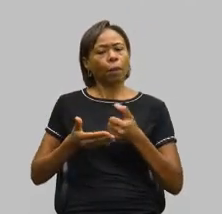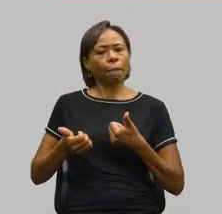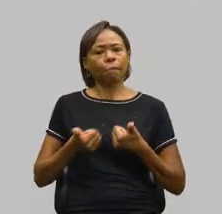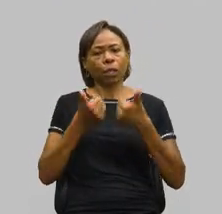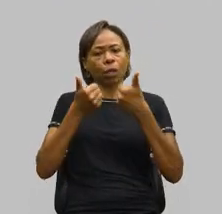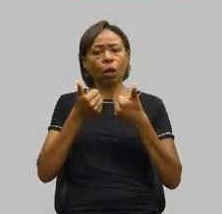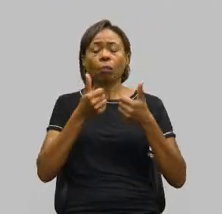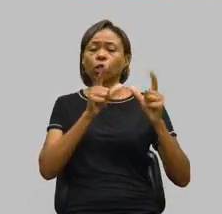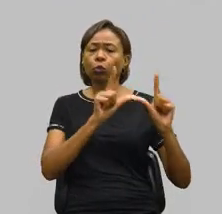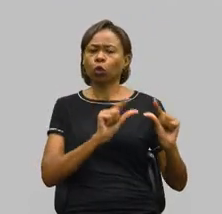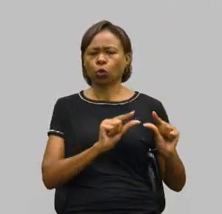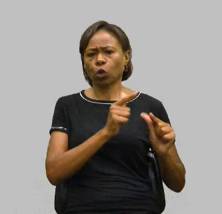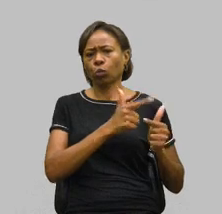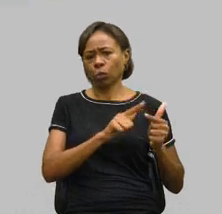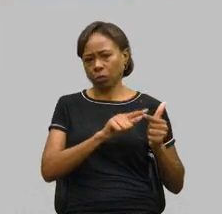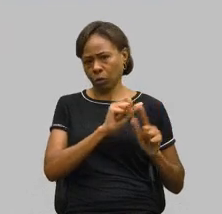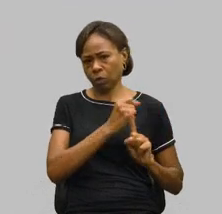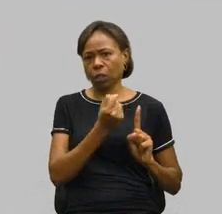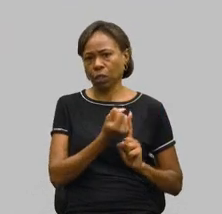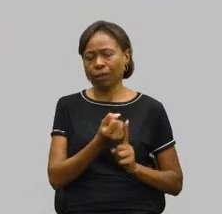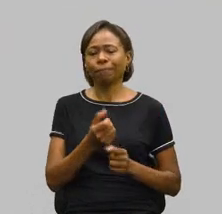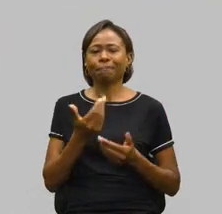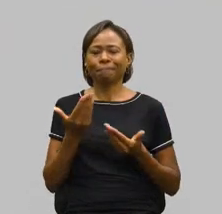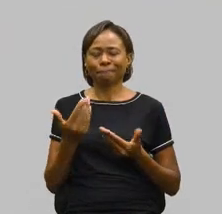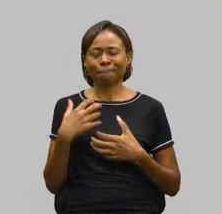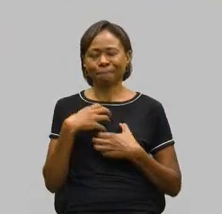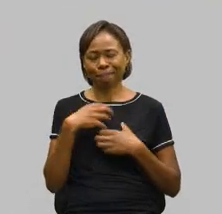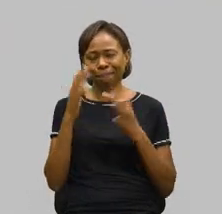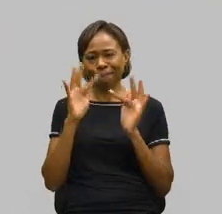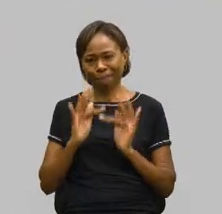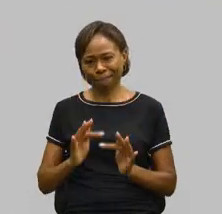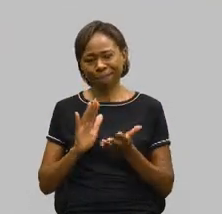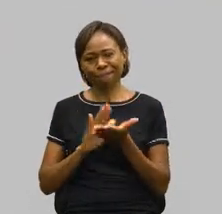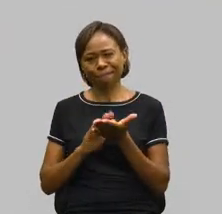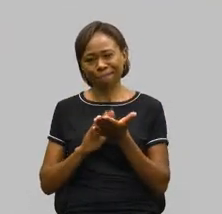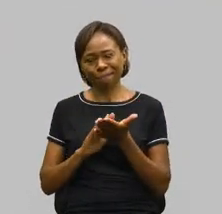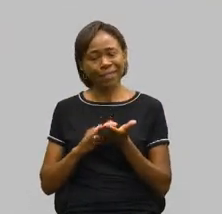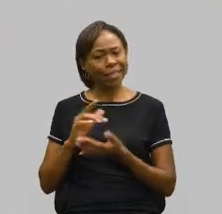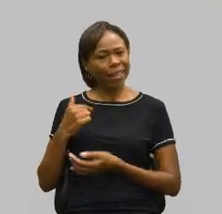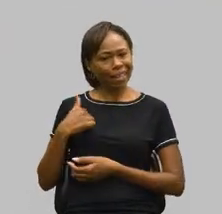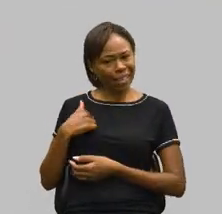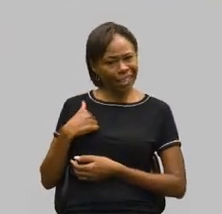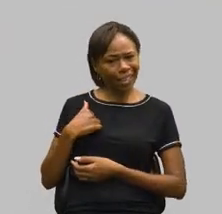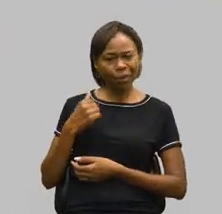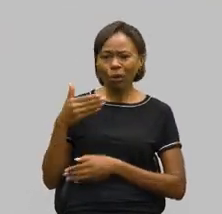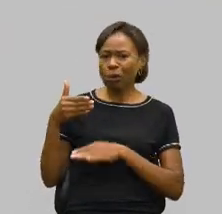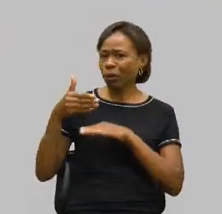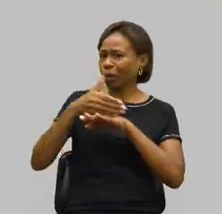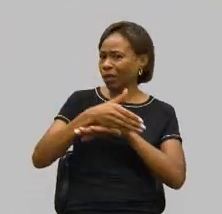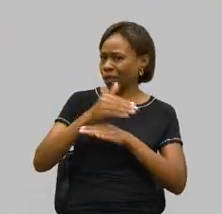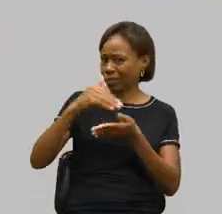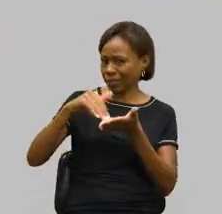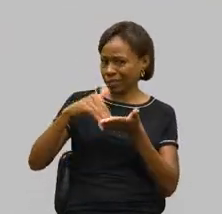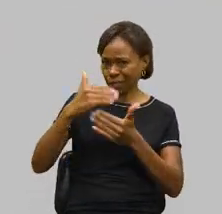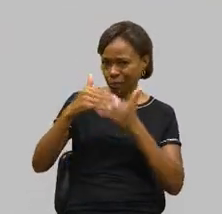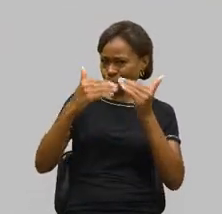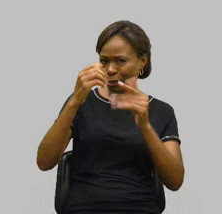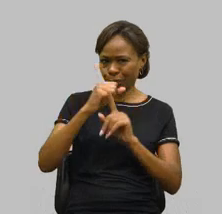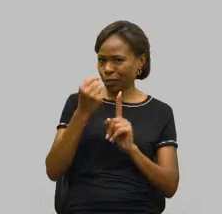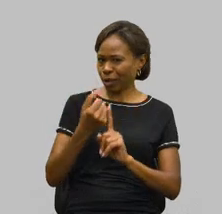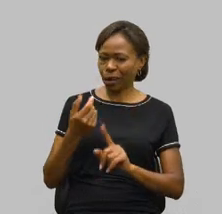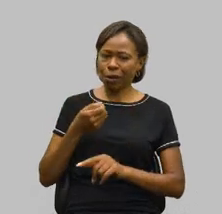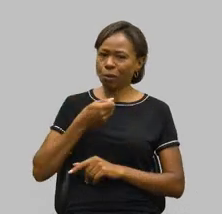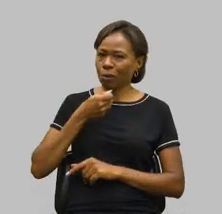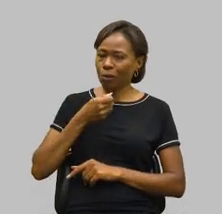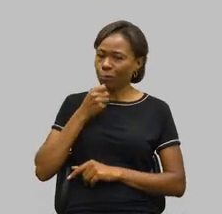sociais Então parabéns tô muito feliz eu assim como dorgal não tinha ido ainda na na secretaria Desenvolvimento Social eu vou vamos